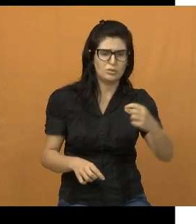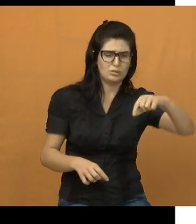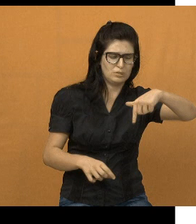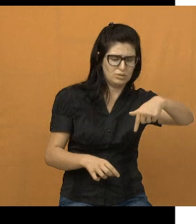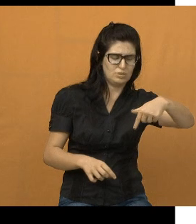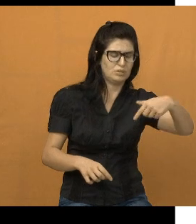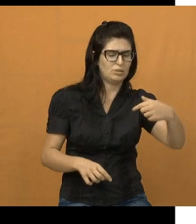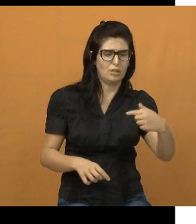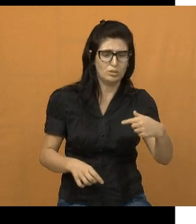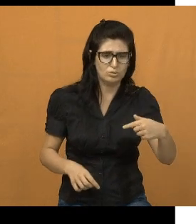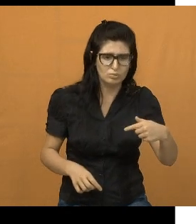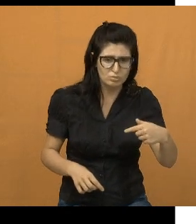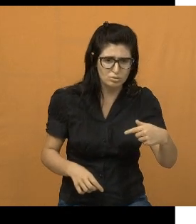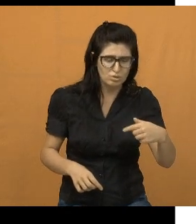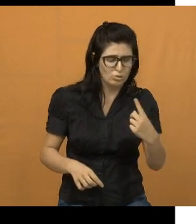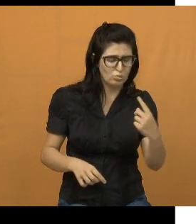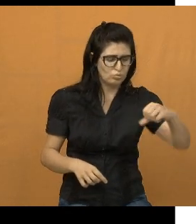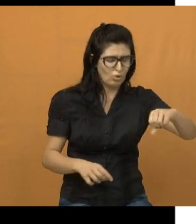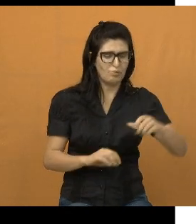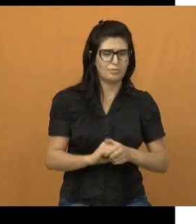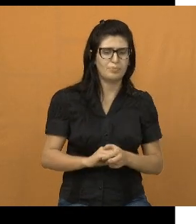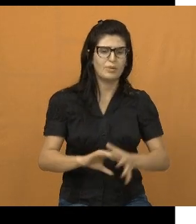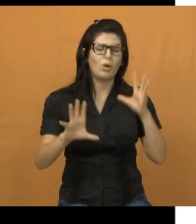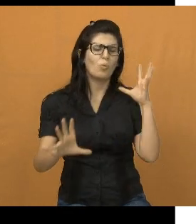2017, encerramos com